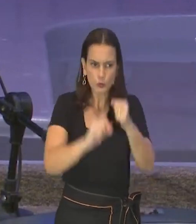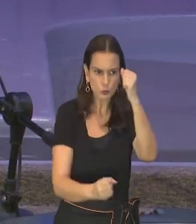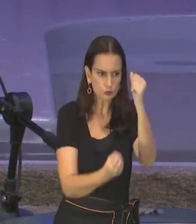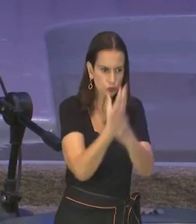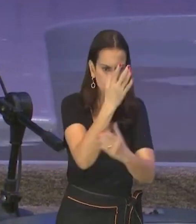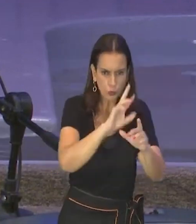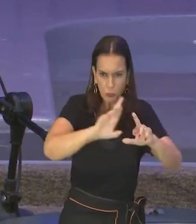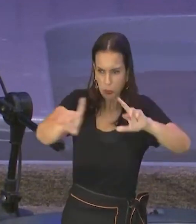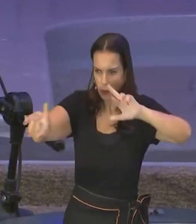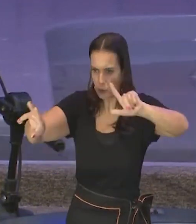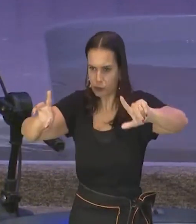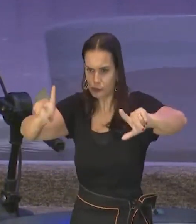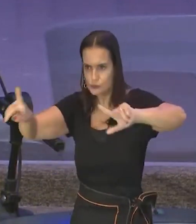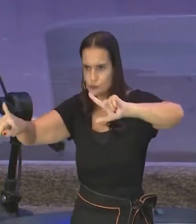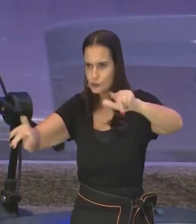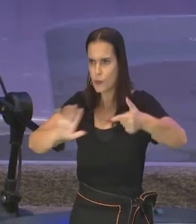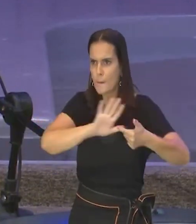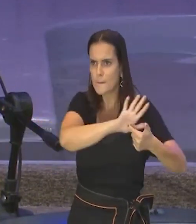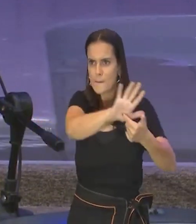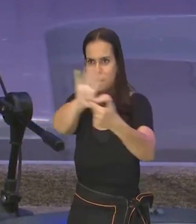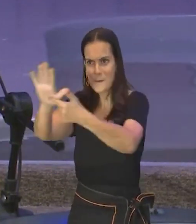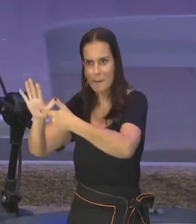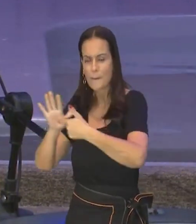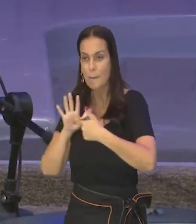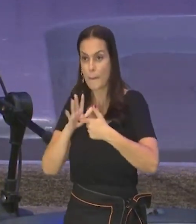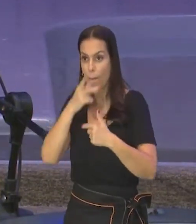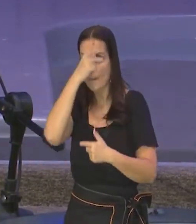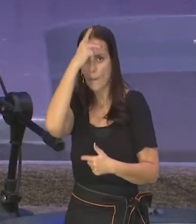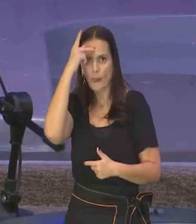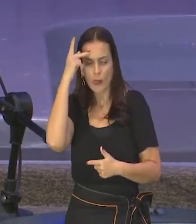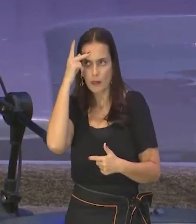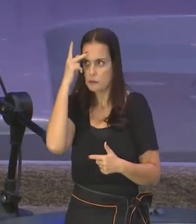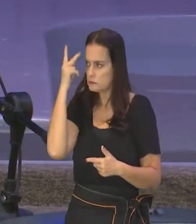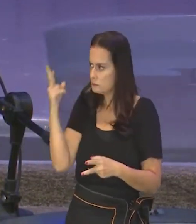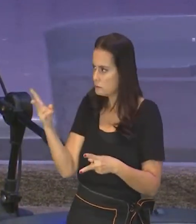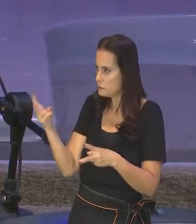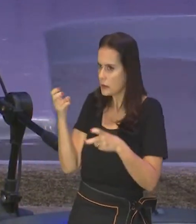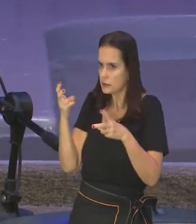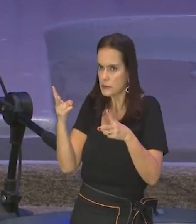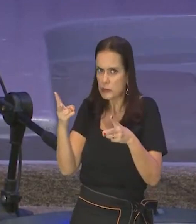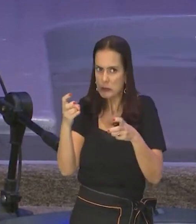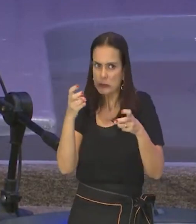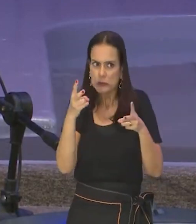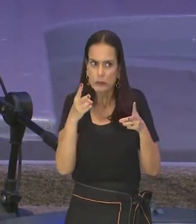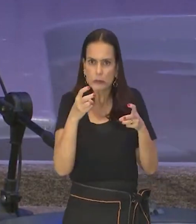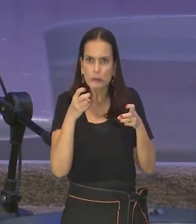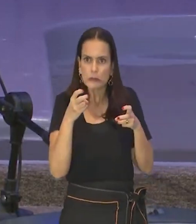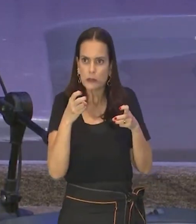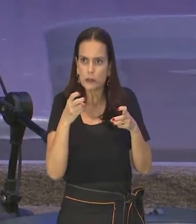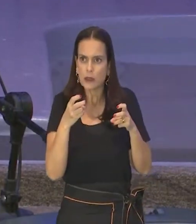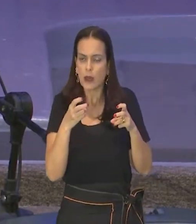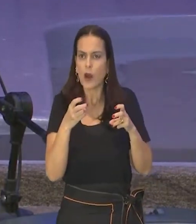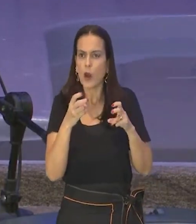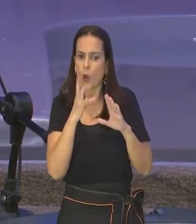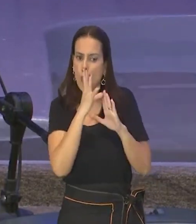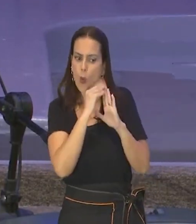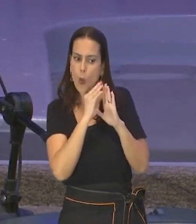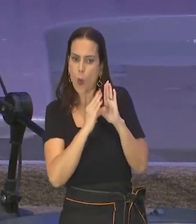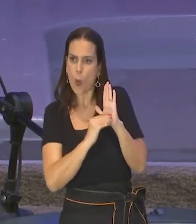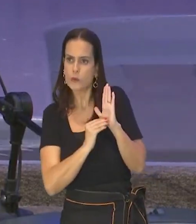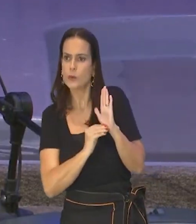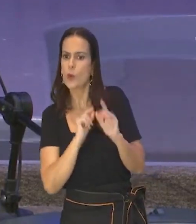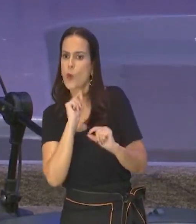os prodígios, os sinais, as pessoas começaram a perceber o conteúdo da mensagem,